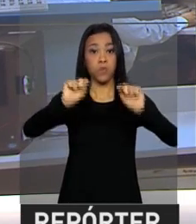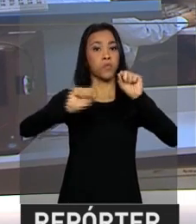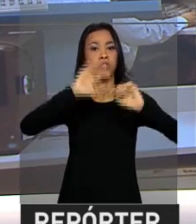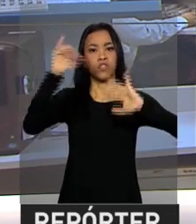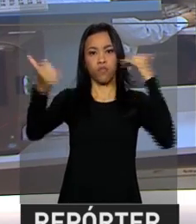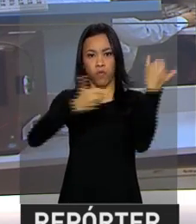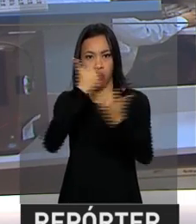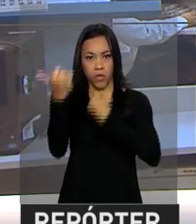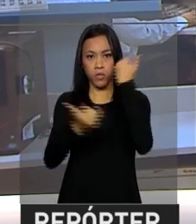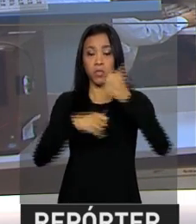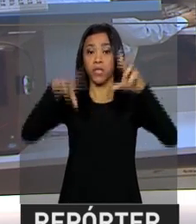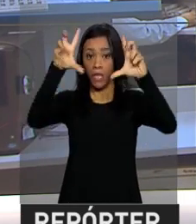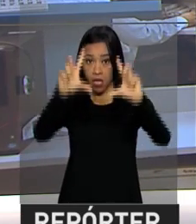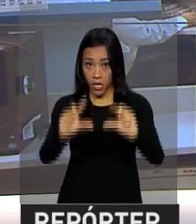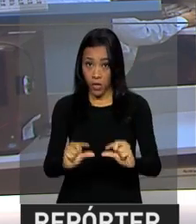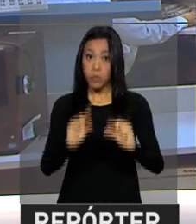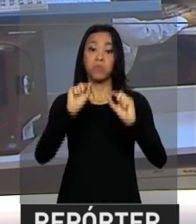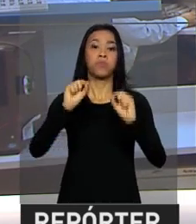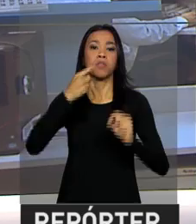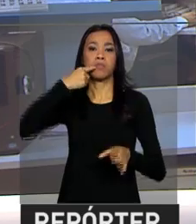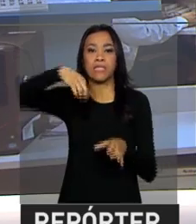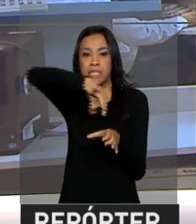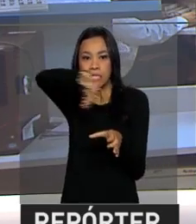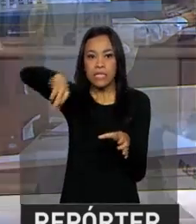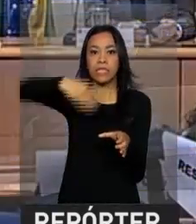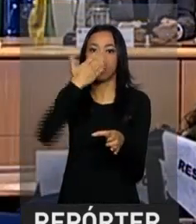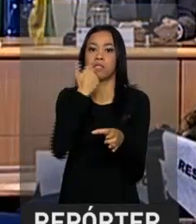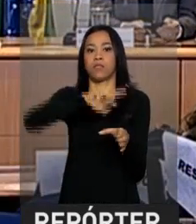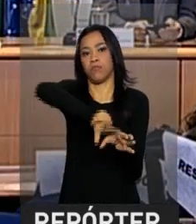de sódio nos alimentos vamos